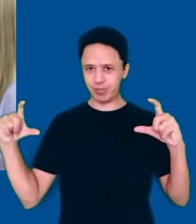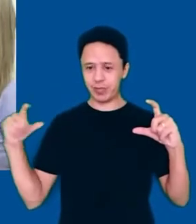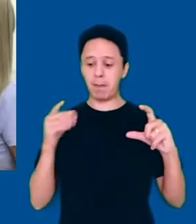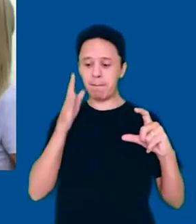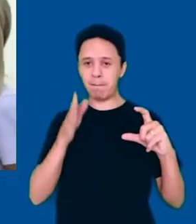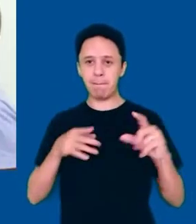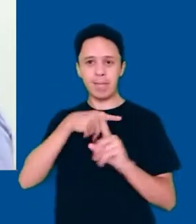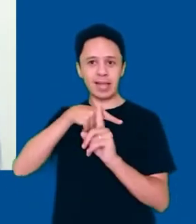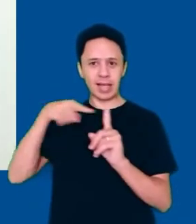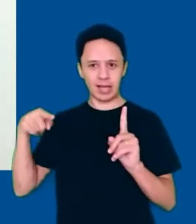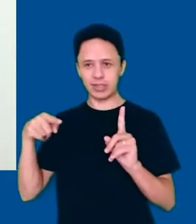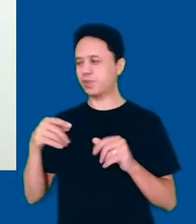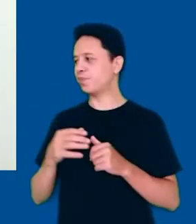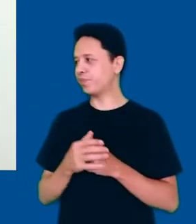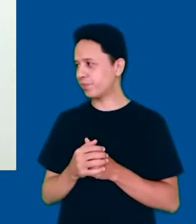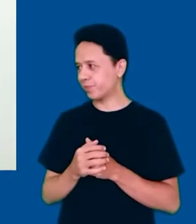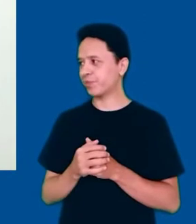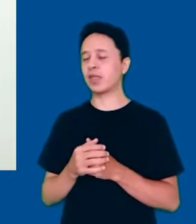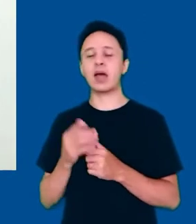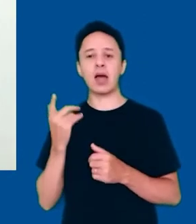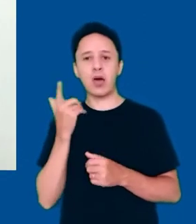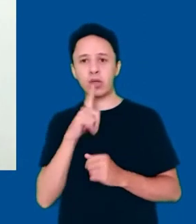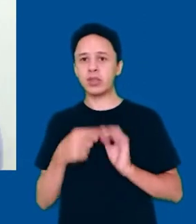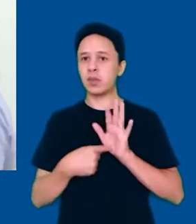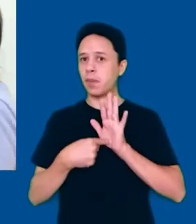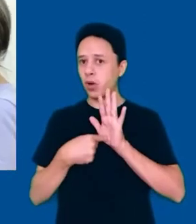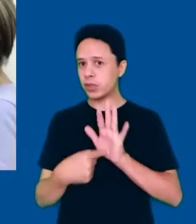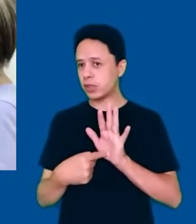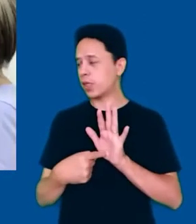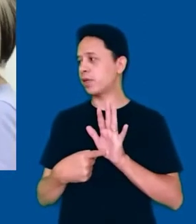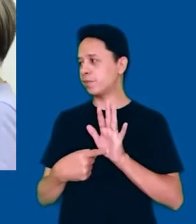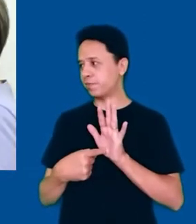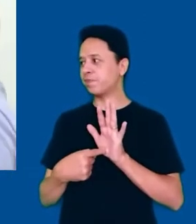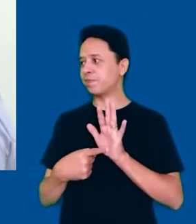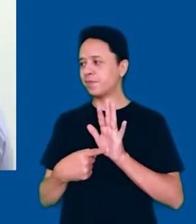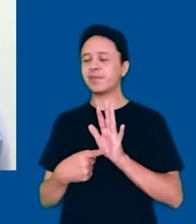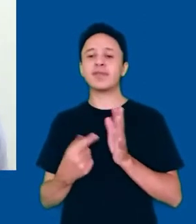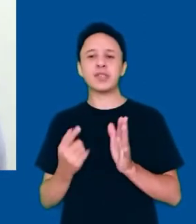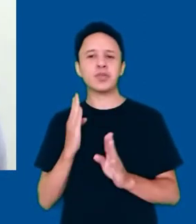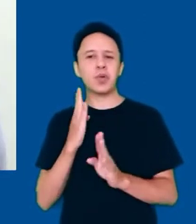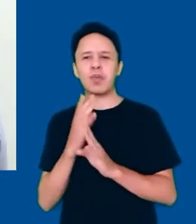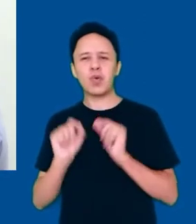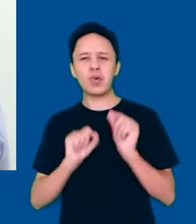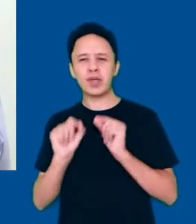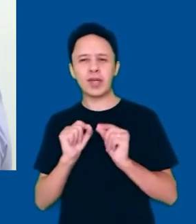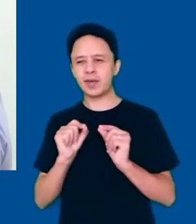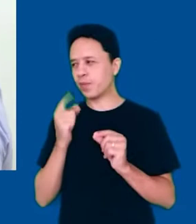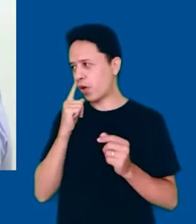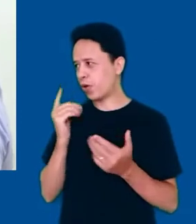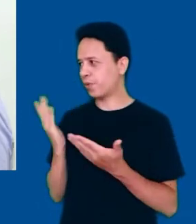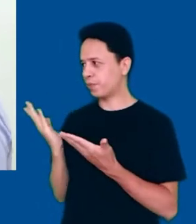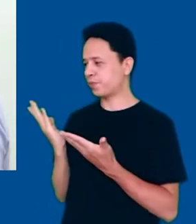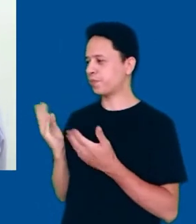da área de um paralelogramo, eu fiz toda a demonstração e eu cheguei em quê, gente? Vou fazer mais